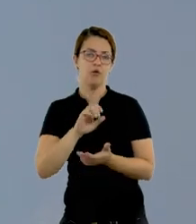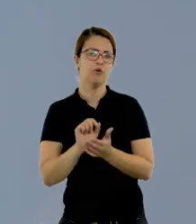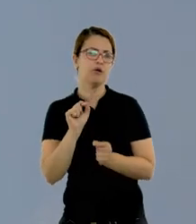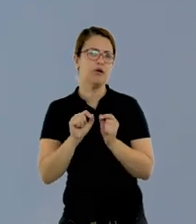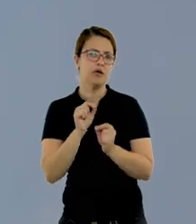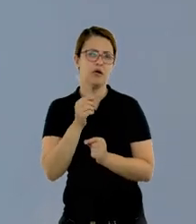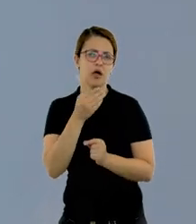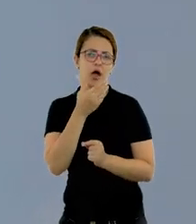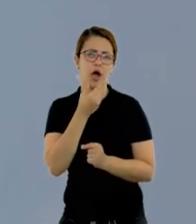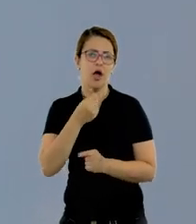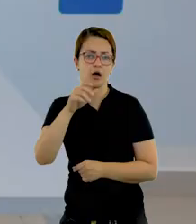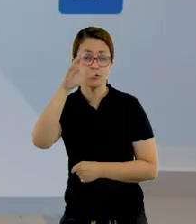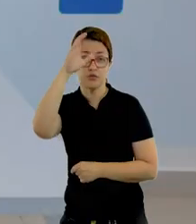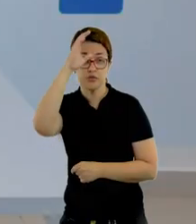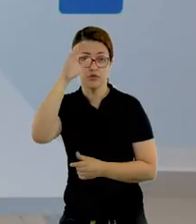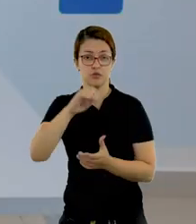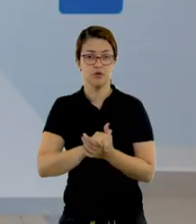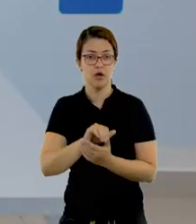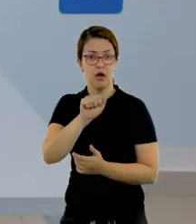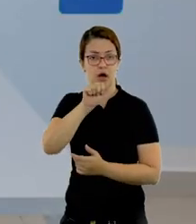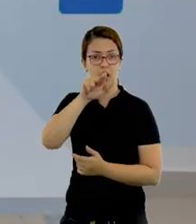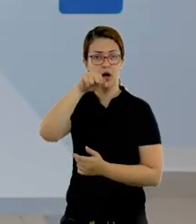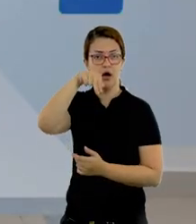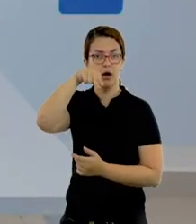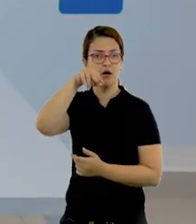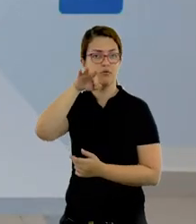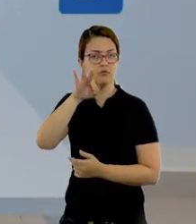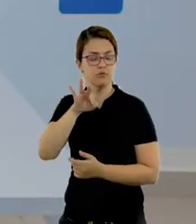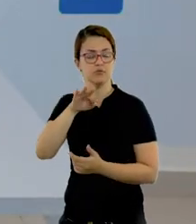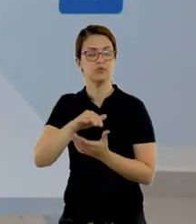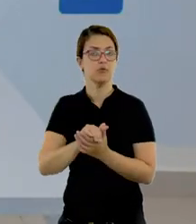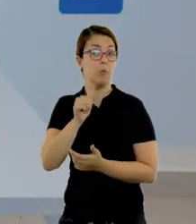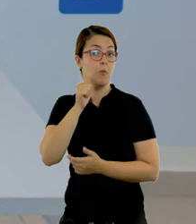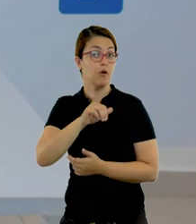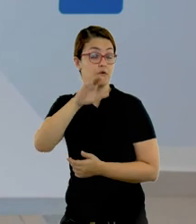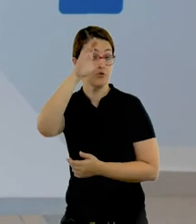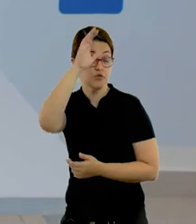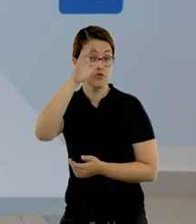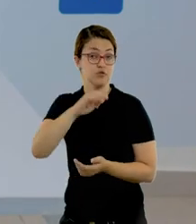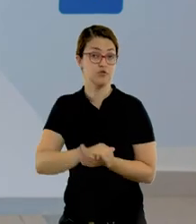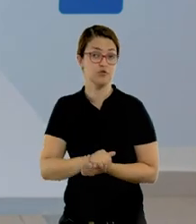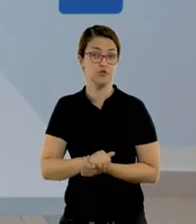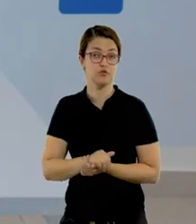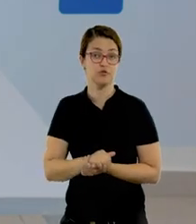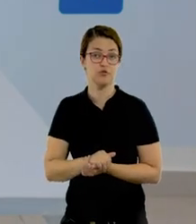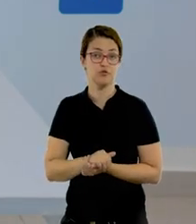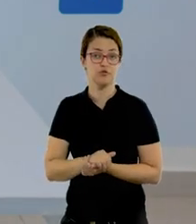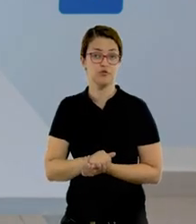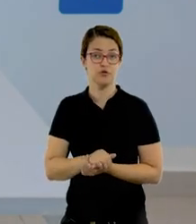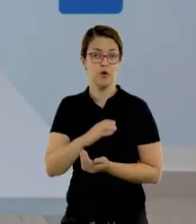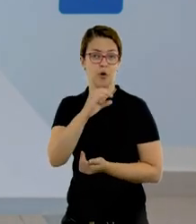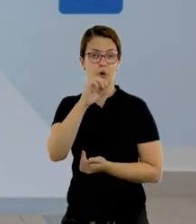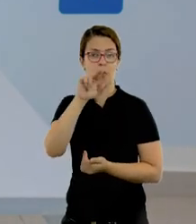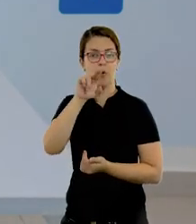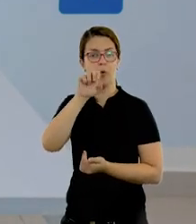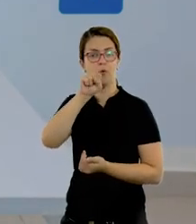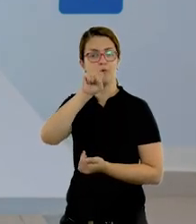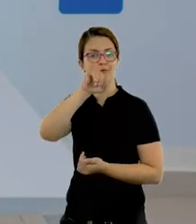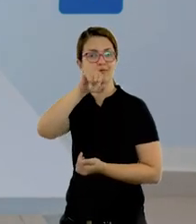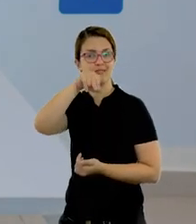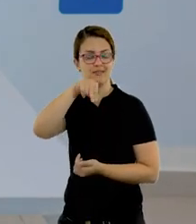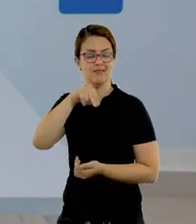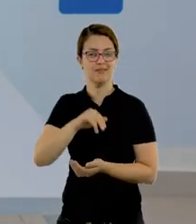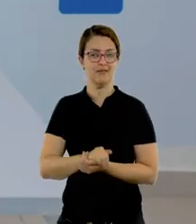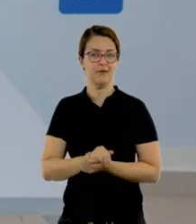aunt, tia, cousin, primo ou prima. Então, a atividade dessa semana, além do vídeo que vocês vão